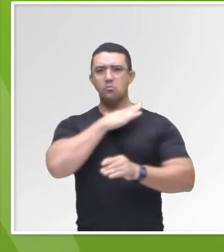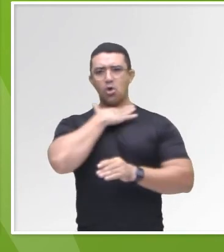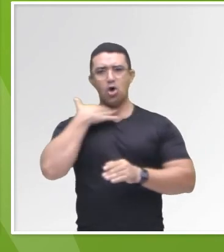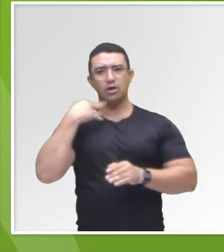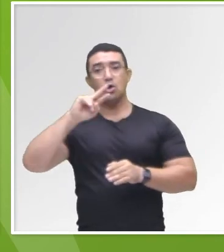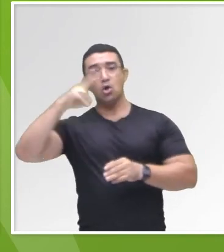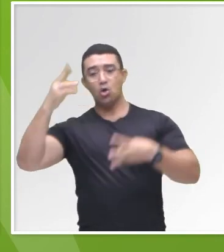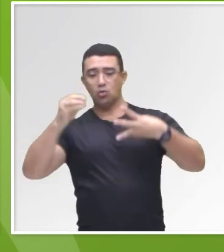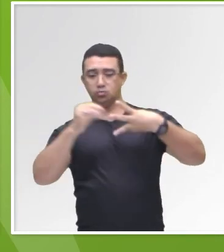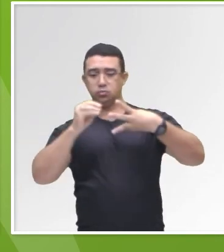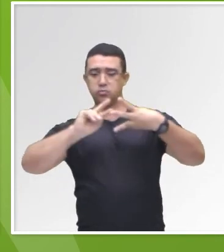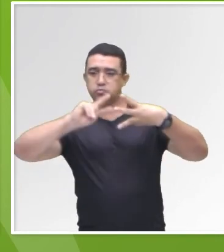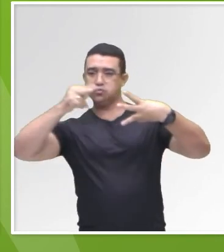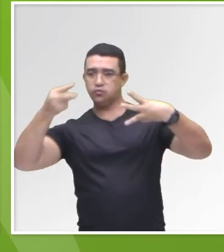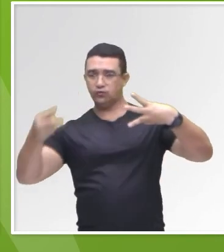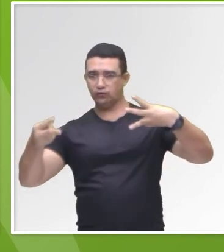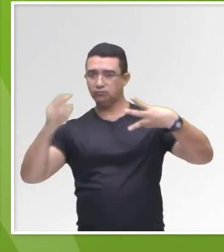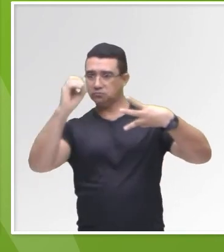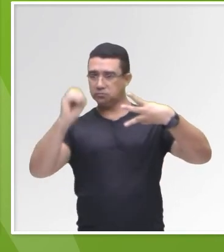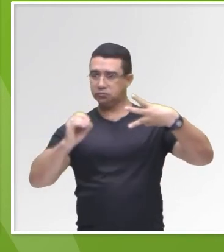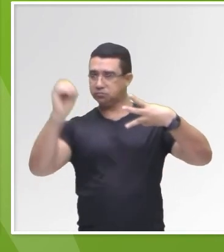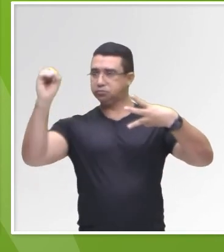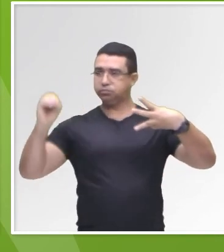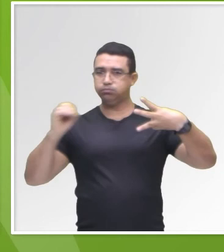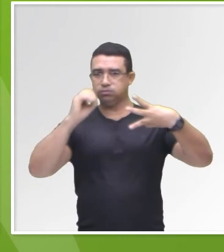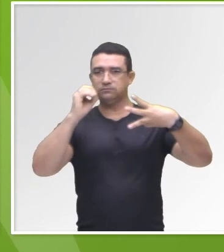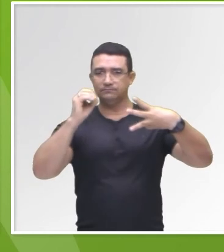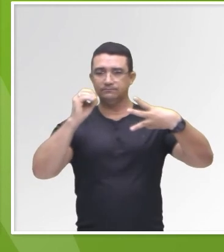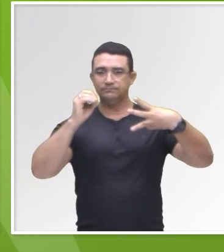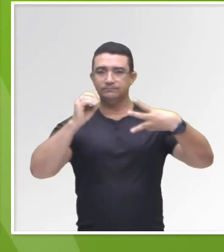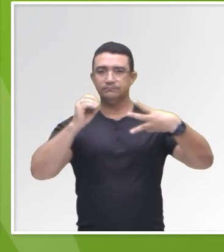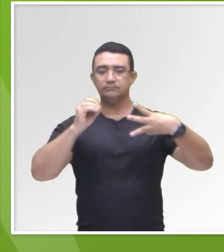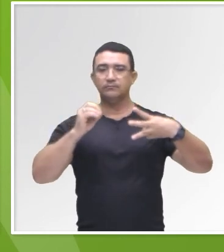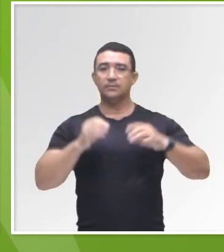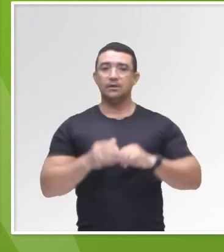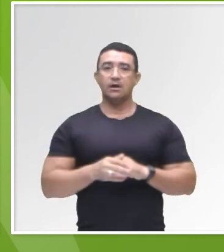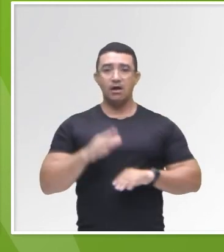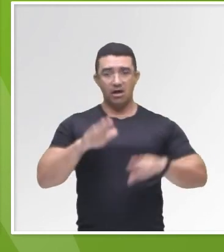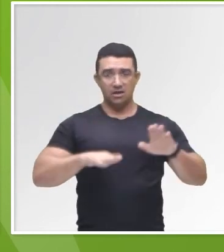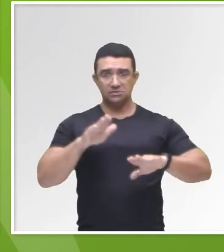lá uma proteína que traz essa informação dizendo para a célula, chegou a tua hora de morrer. E aí a